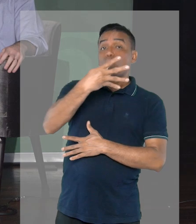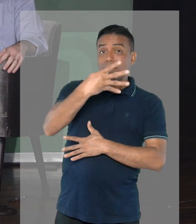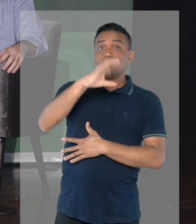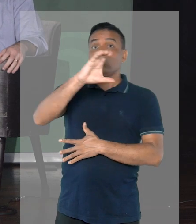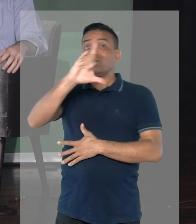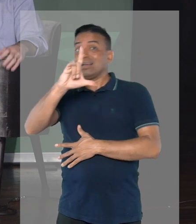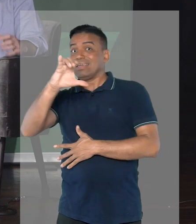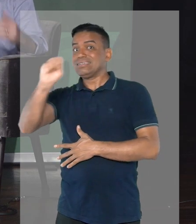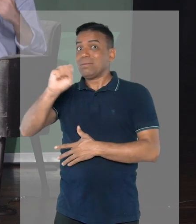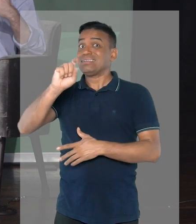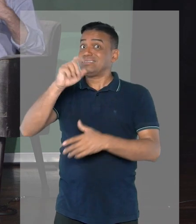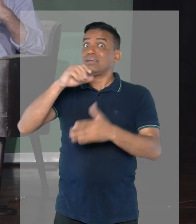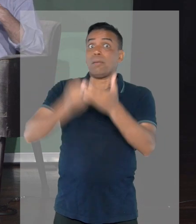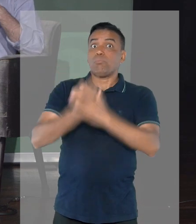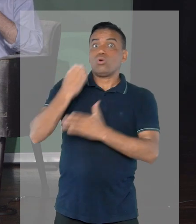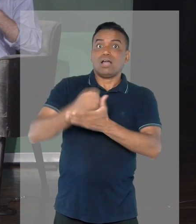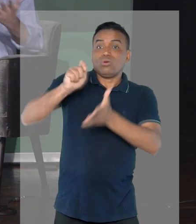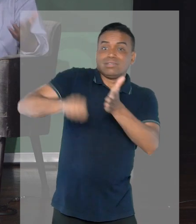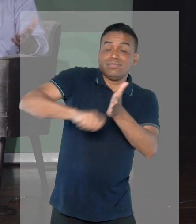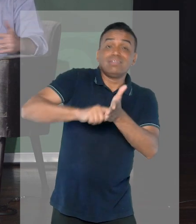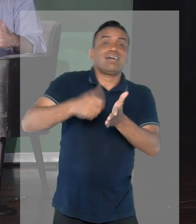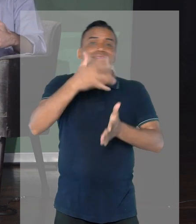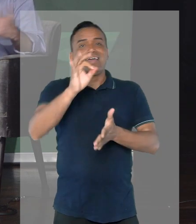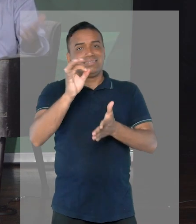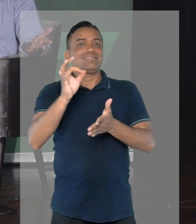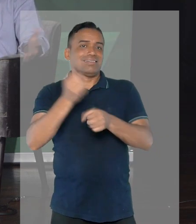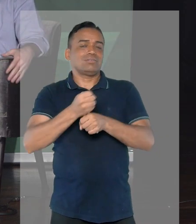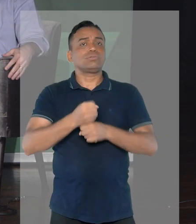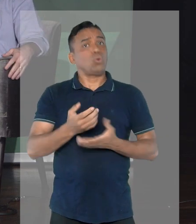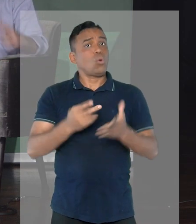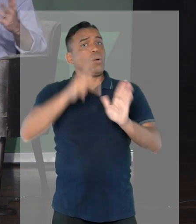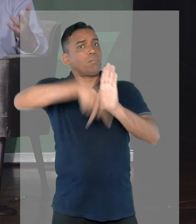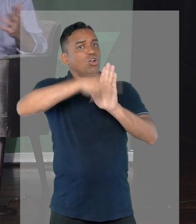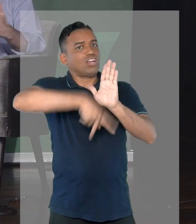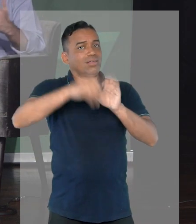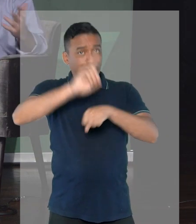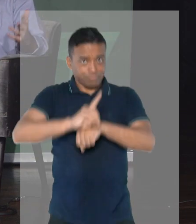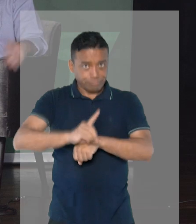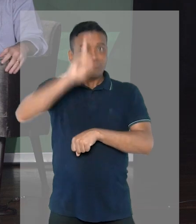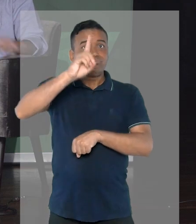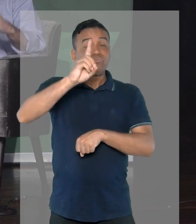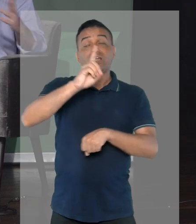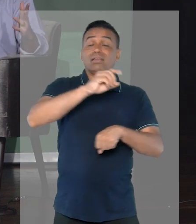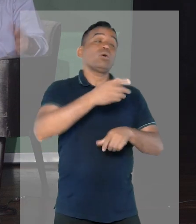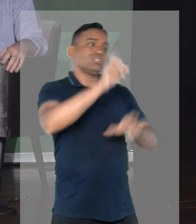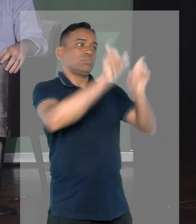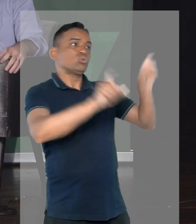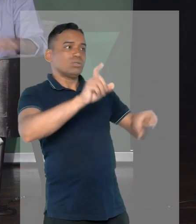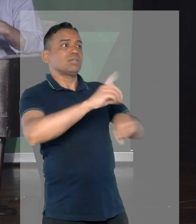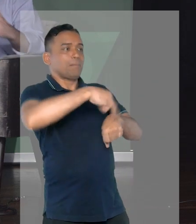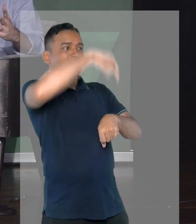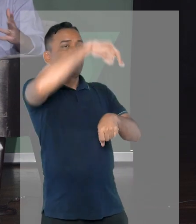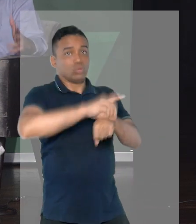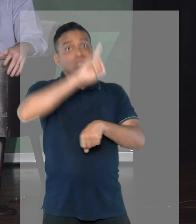Né? Então, eu fiz como projeto de doutorado. Né? O pessoal está fazendo projeto de mestrado, doutorado agora,